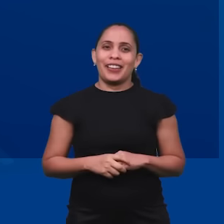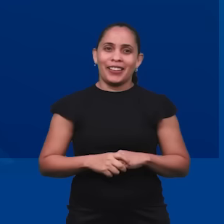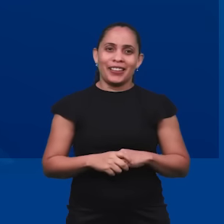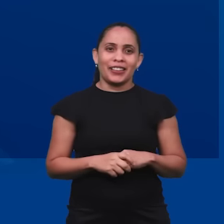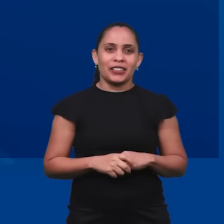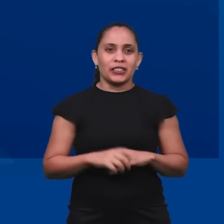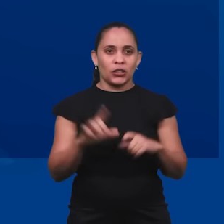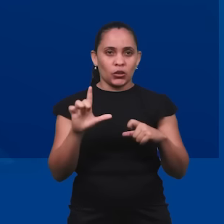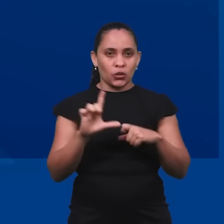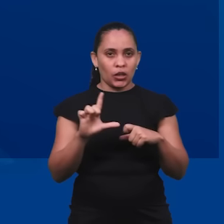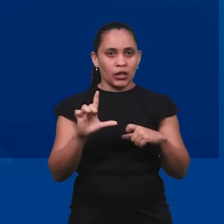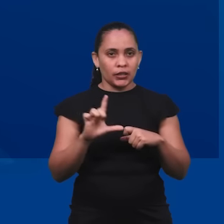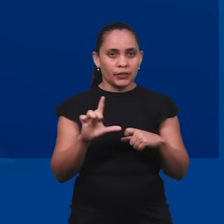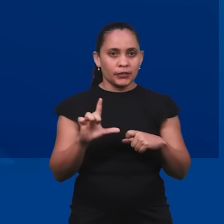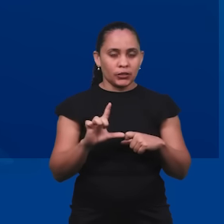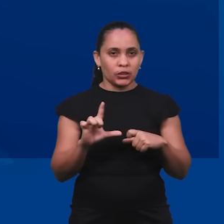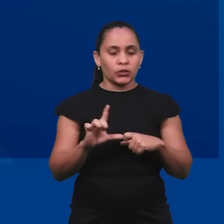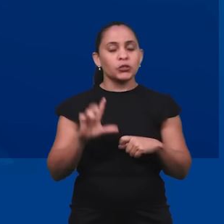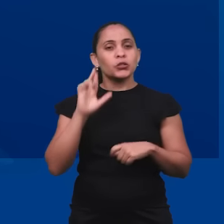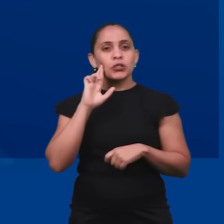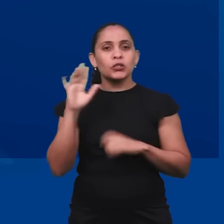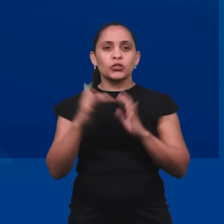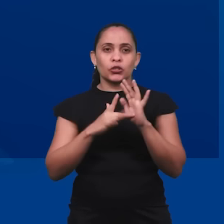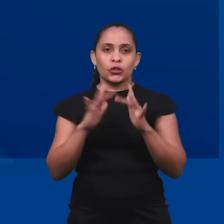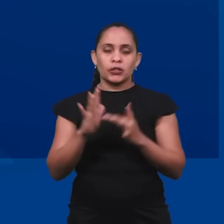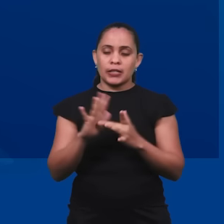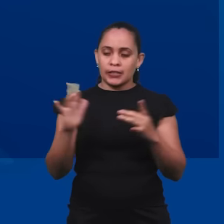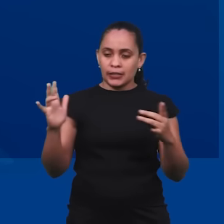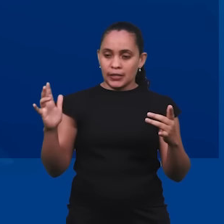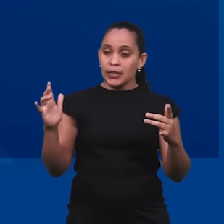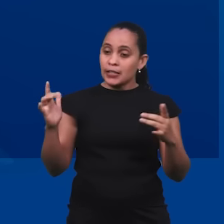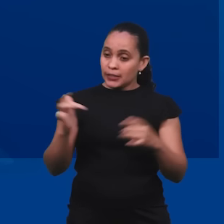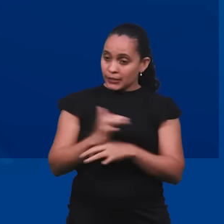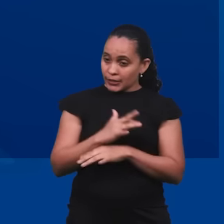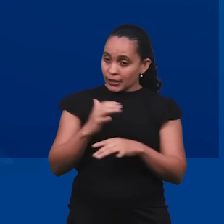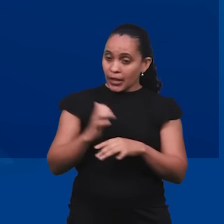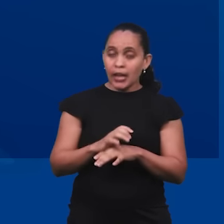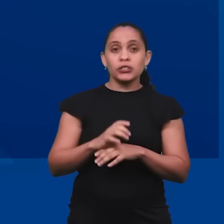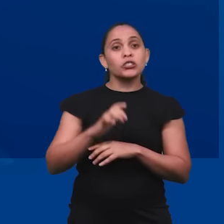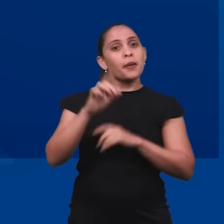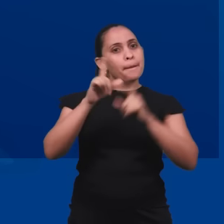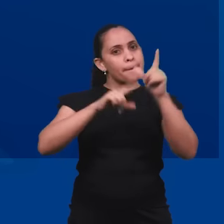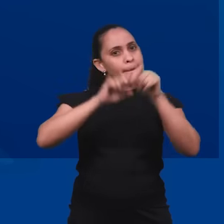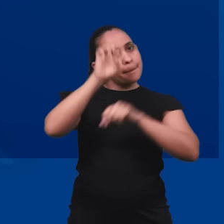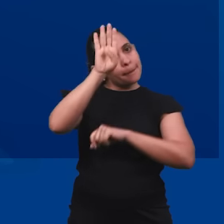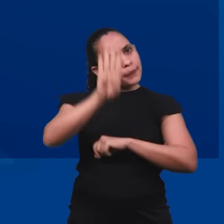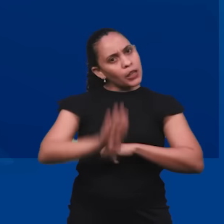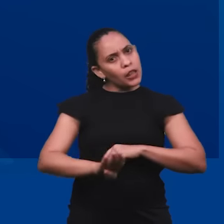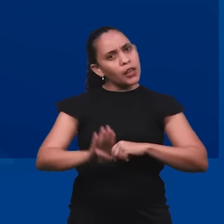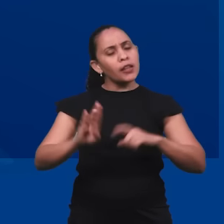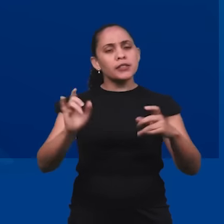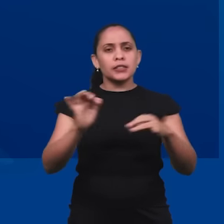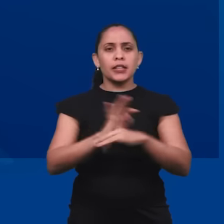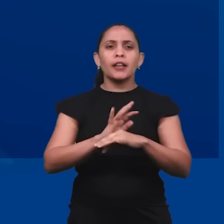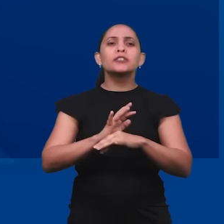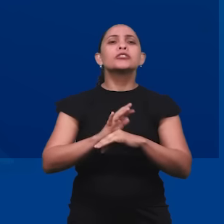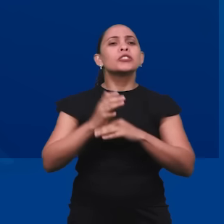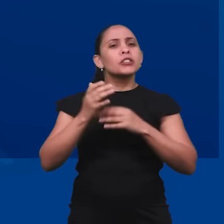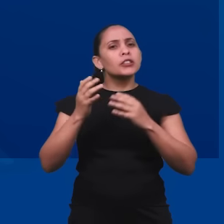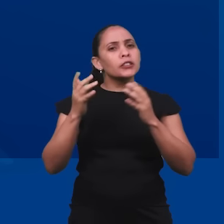está falando isso. O Senhor Jesus nasceu em Belém, que é a mesma cidade onde nasceu o rei